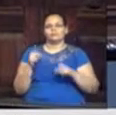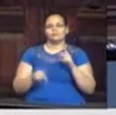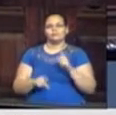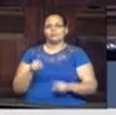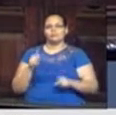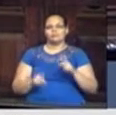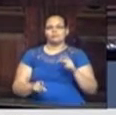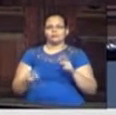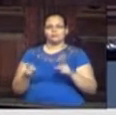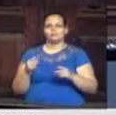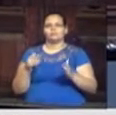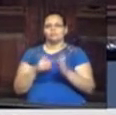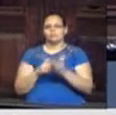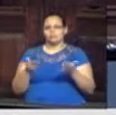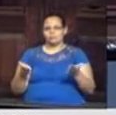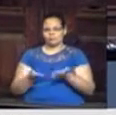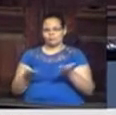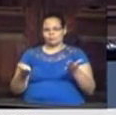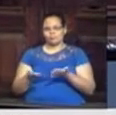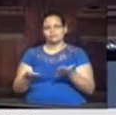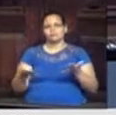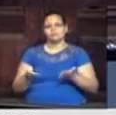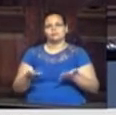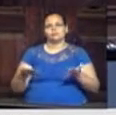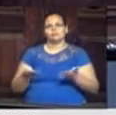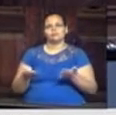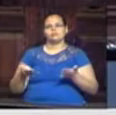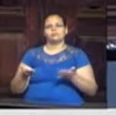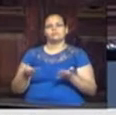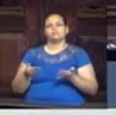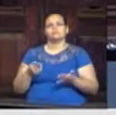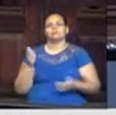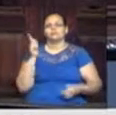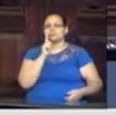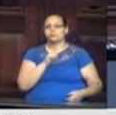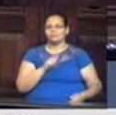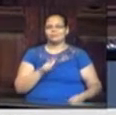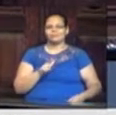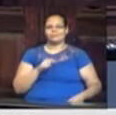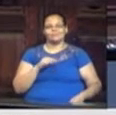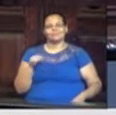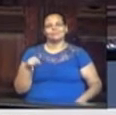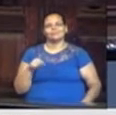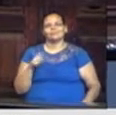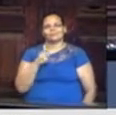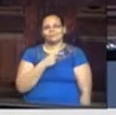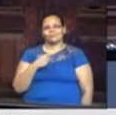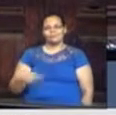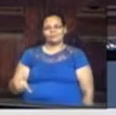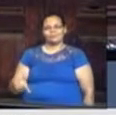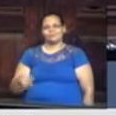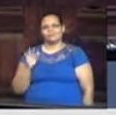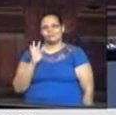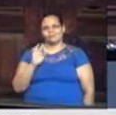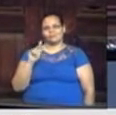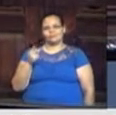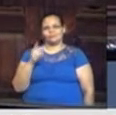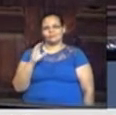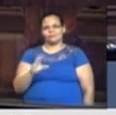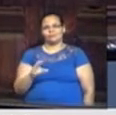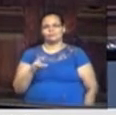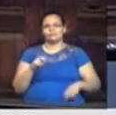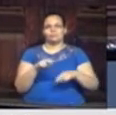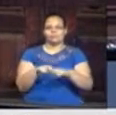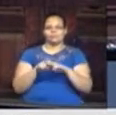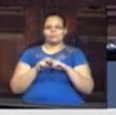população usufrui até os dias de hoje. Conquistas do governo do presidente Fernando Henrique Cardoso.